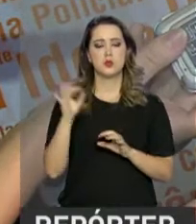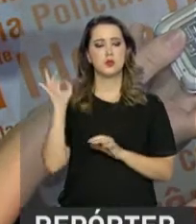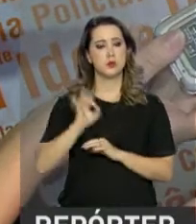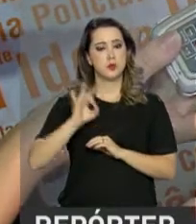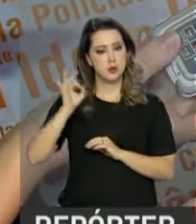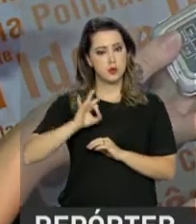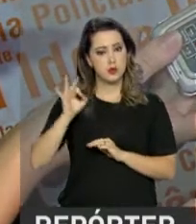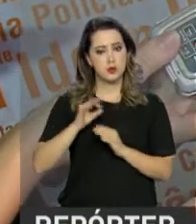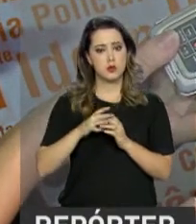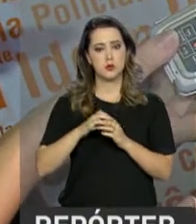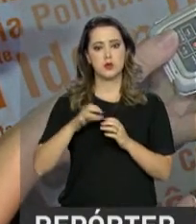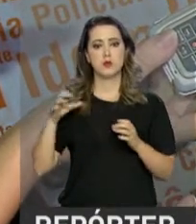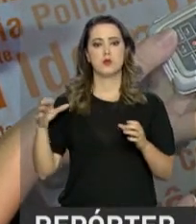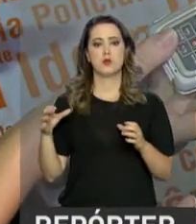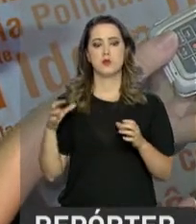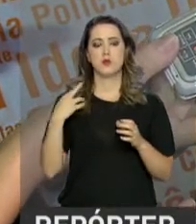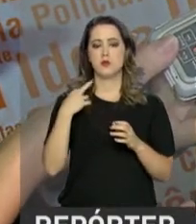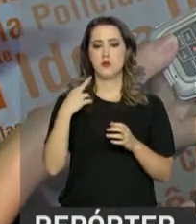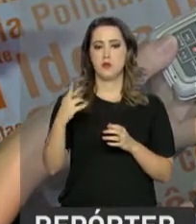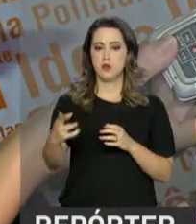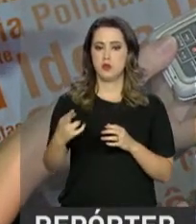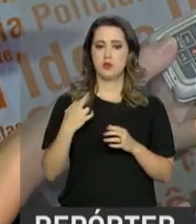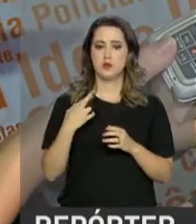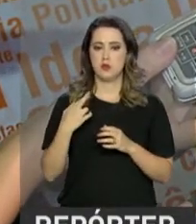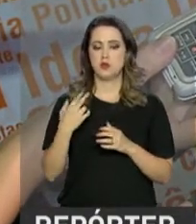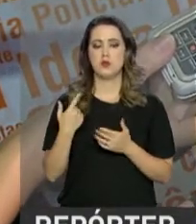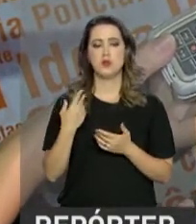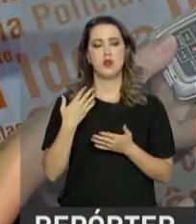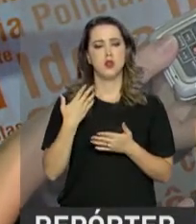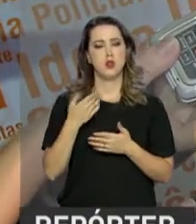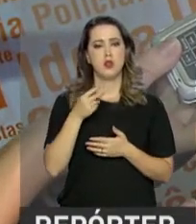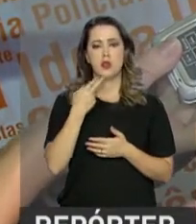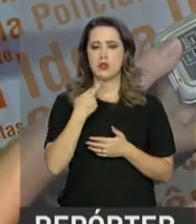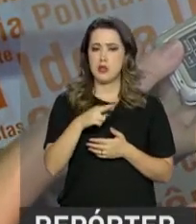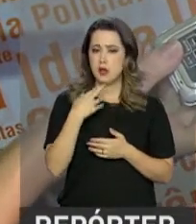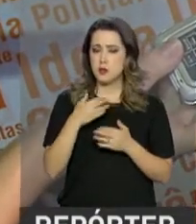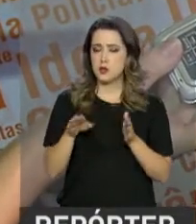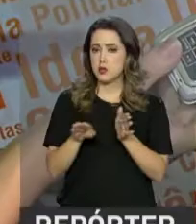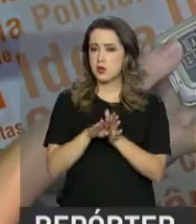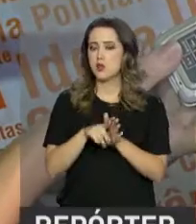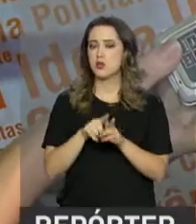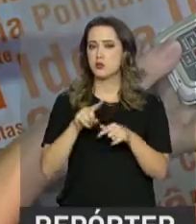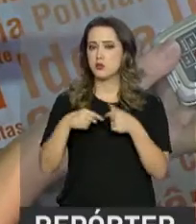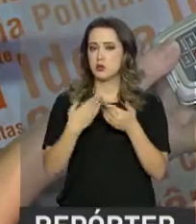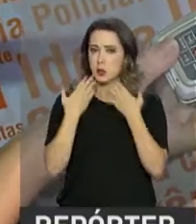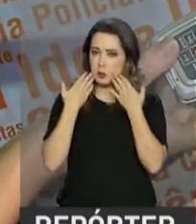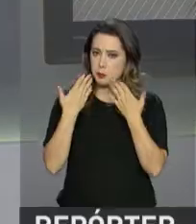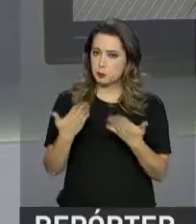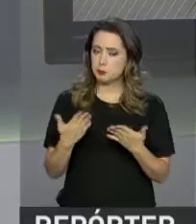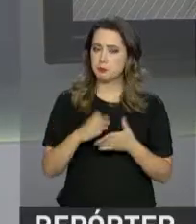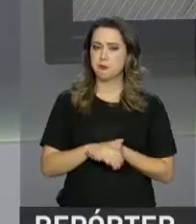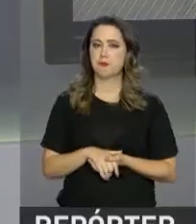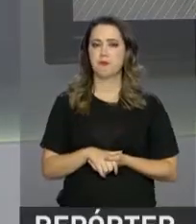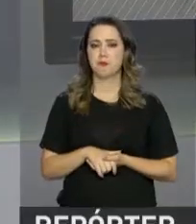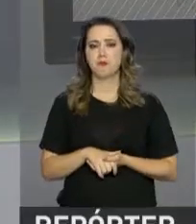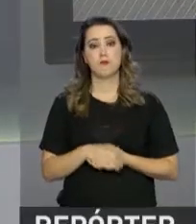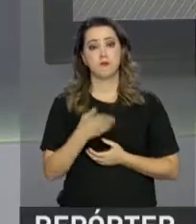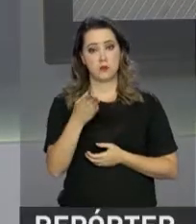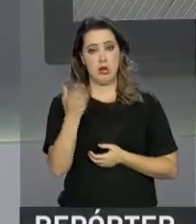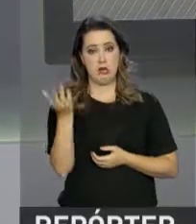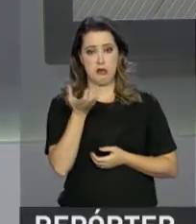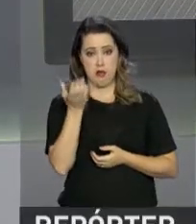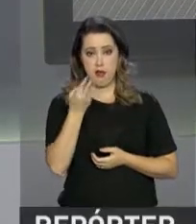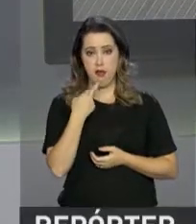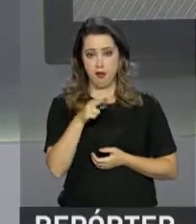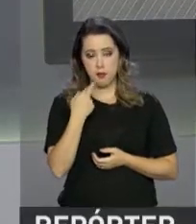maior de de retorno das denúncias que são é apresentadas e se você quiser